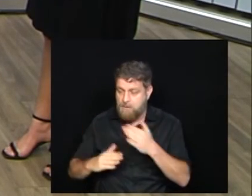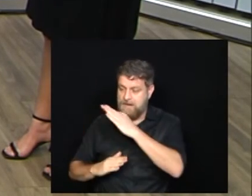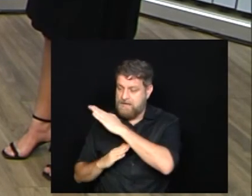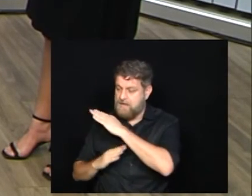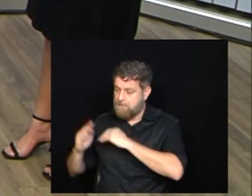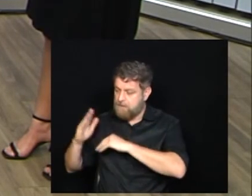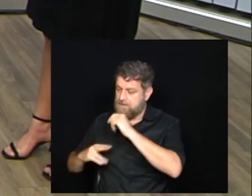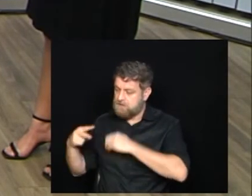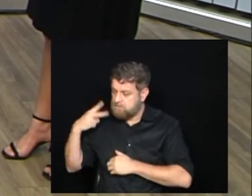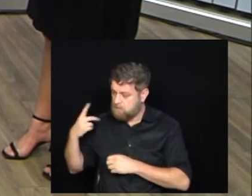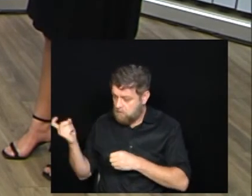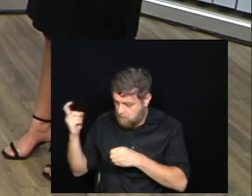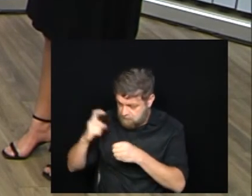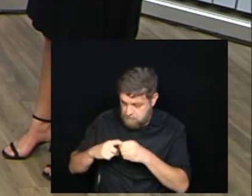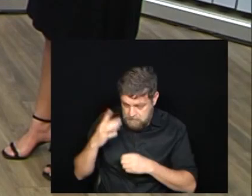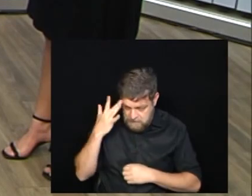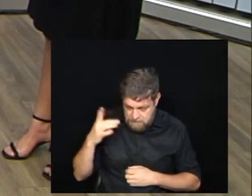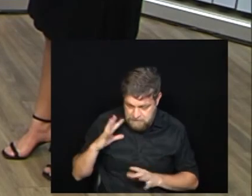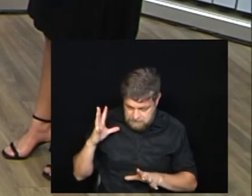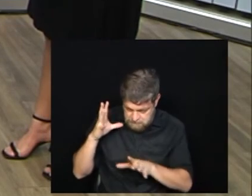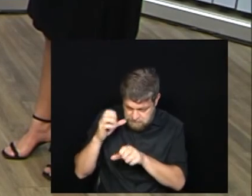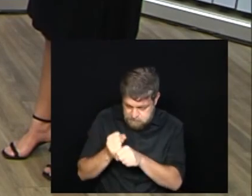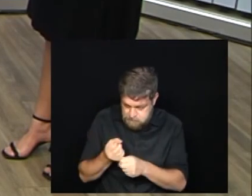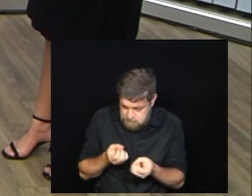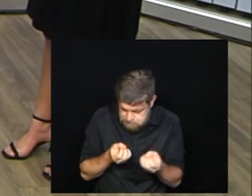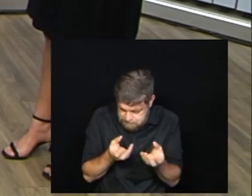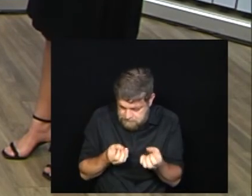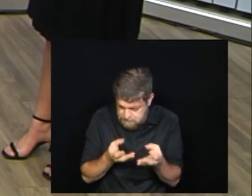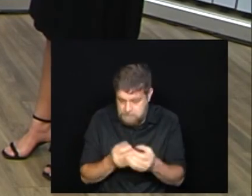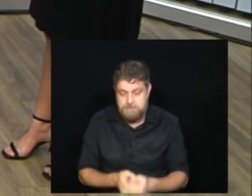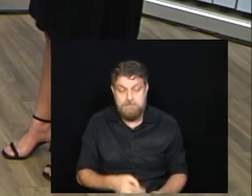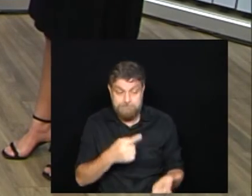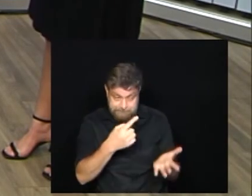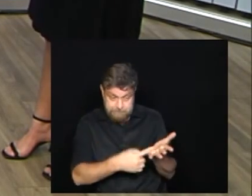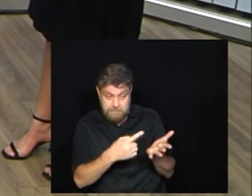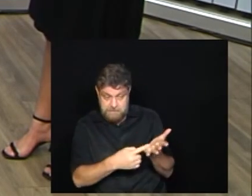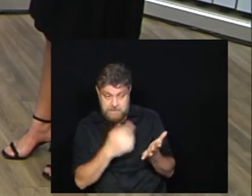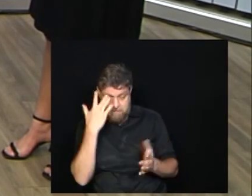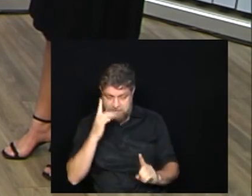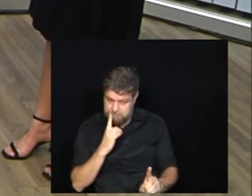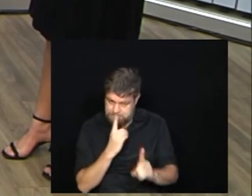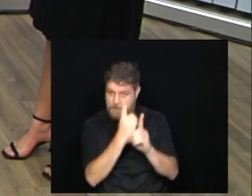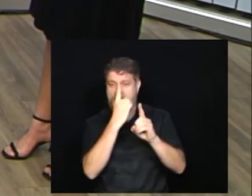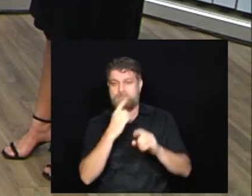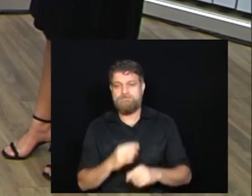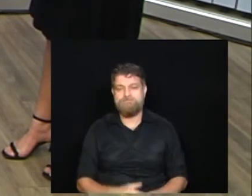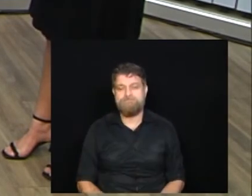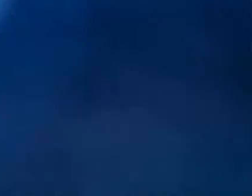Legislativo, volta amanhã contando tudo pra gente sobre a reunião. Combinado, até amanhã. Até lá.